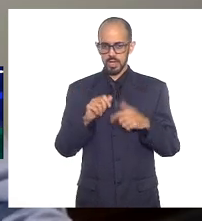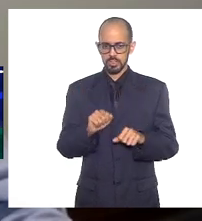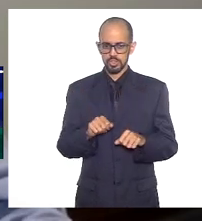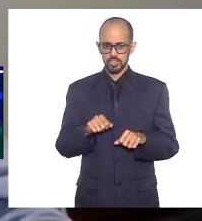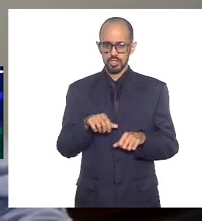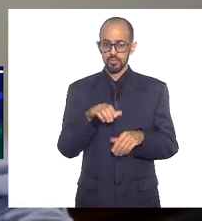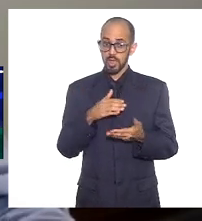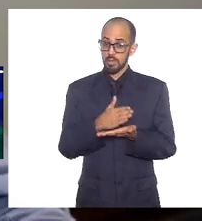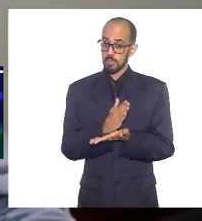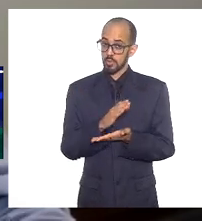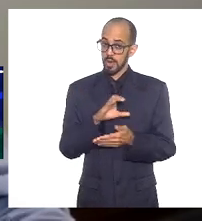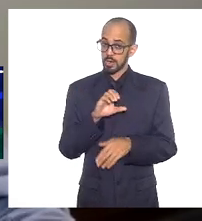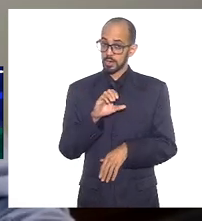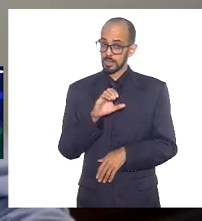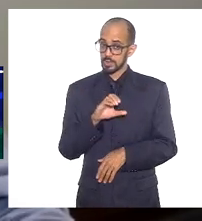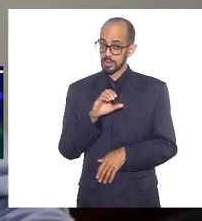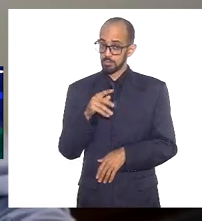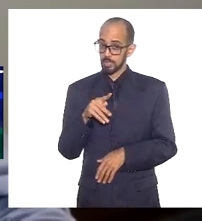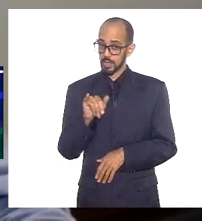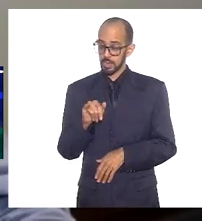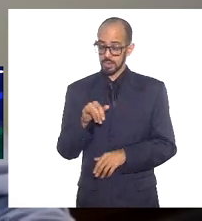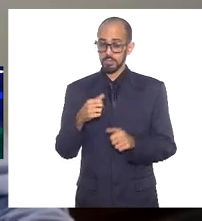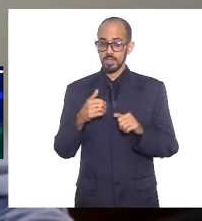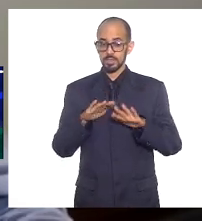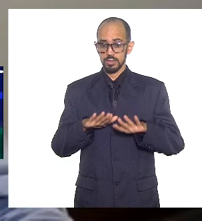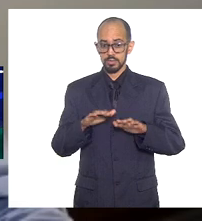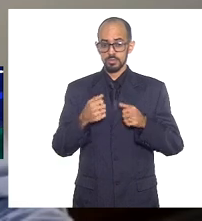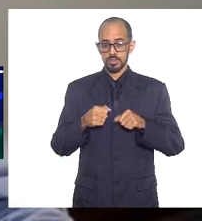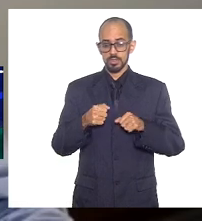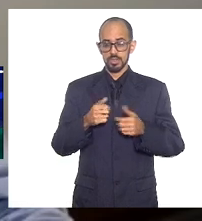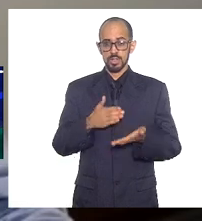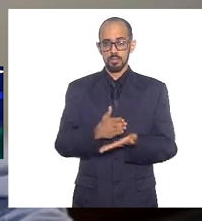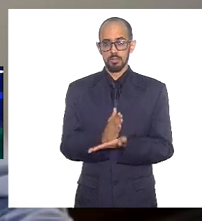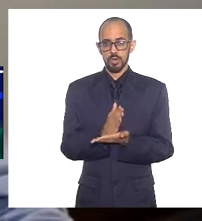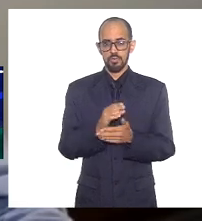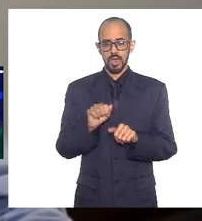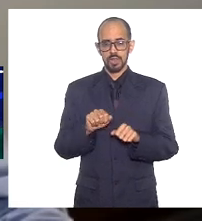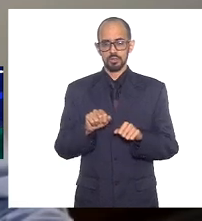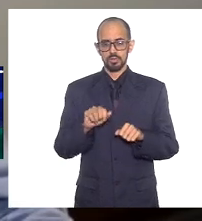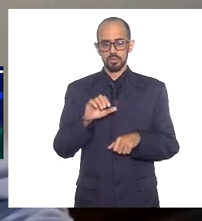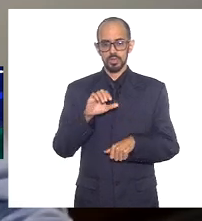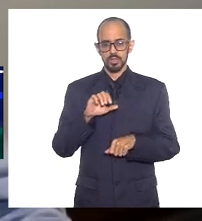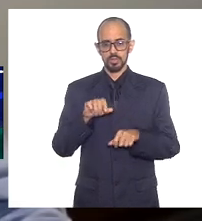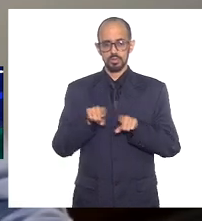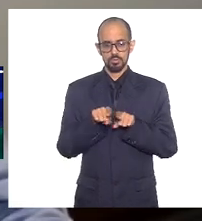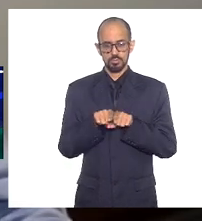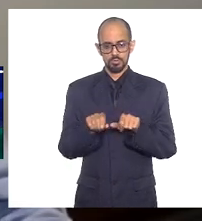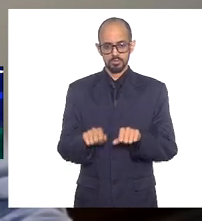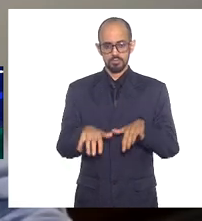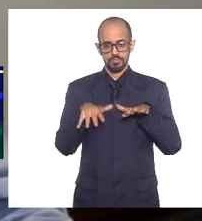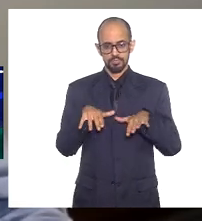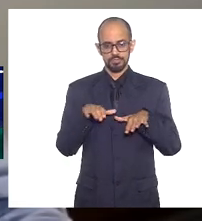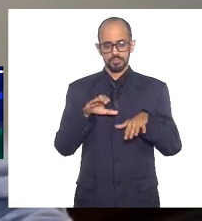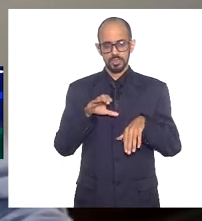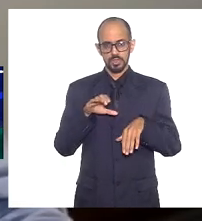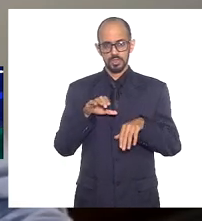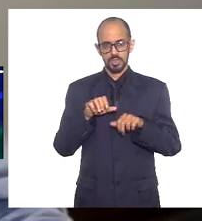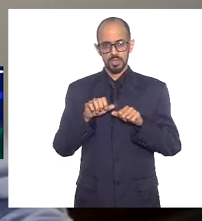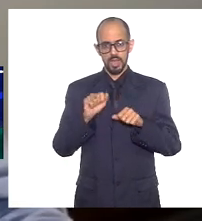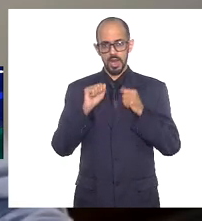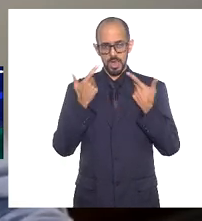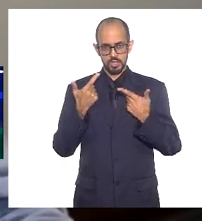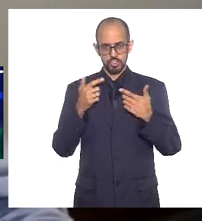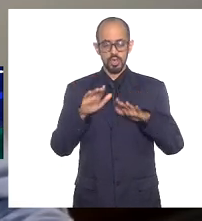CPI mas precisará ser aprovado em plenário uma coisa é nós darmos entrevistas falarmos sobre trabalho isso é importante e necessário mas o